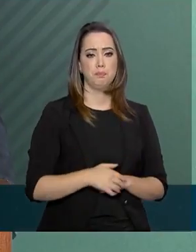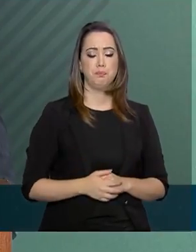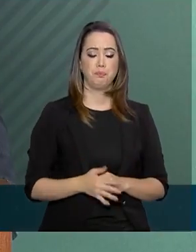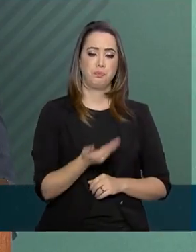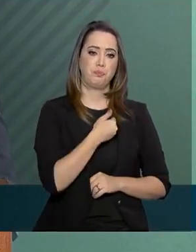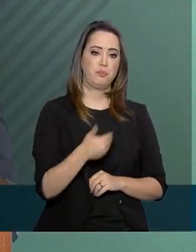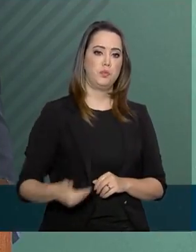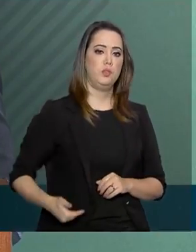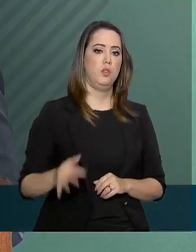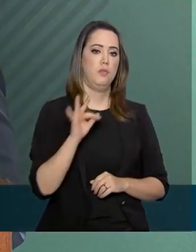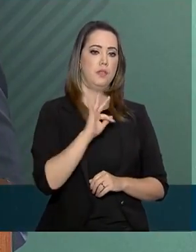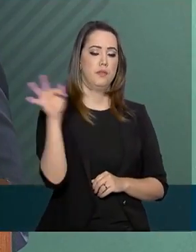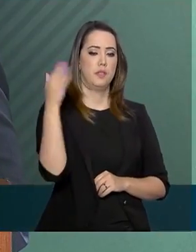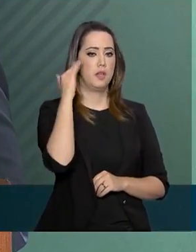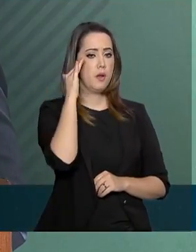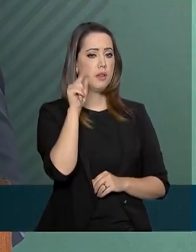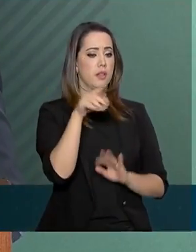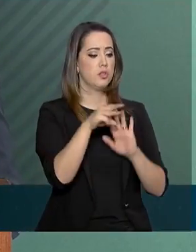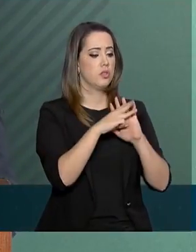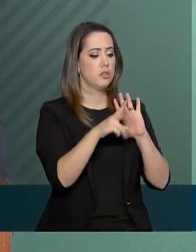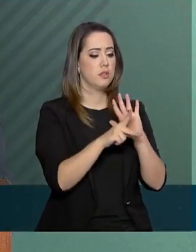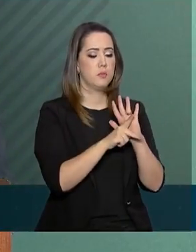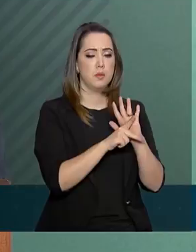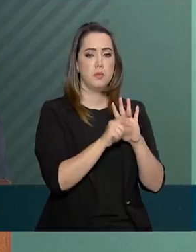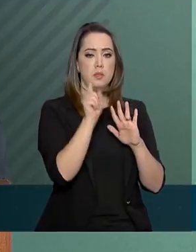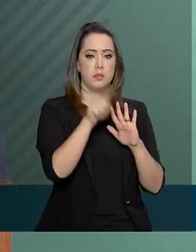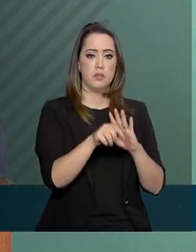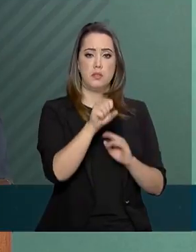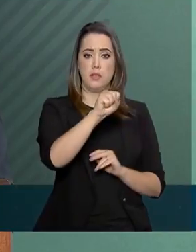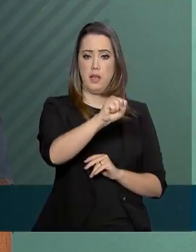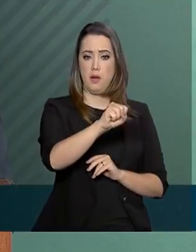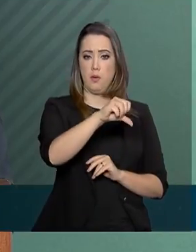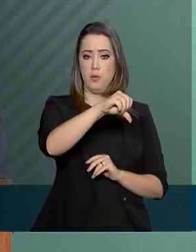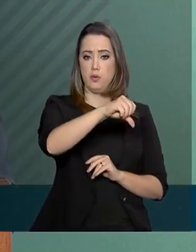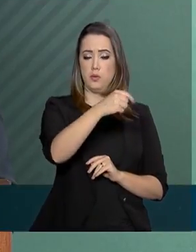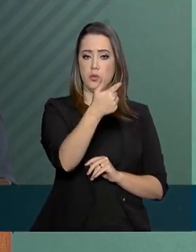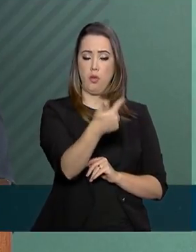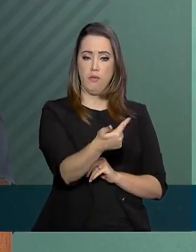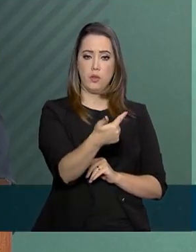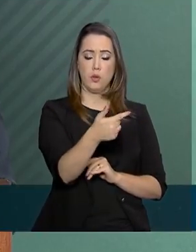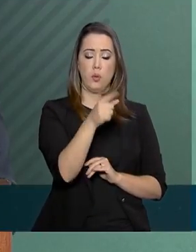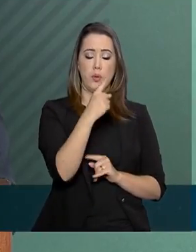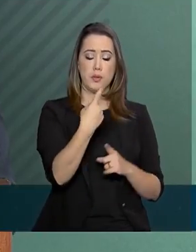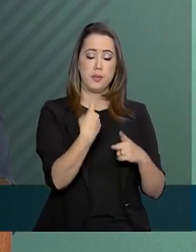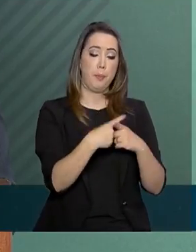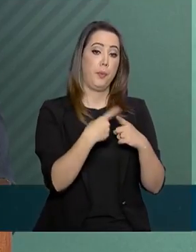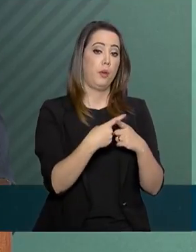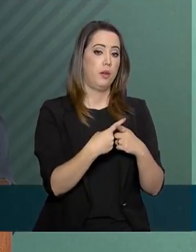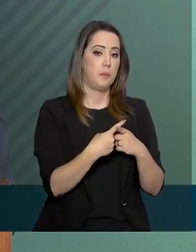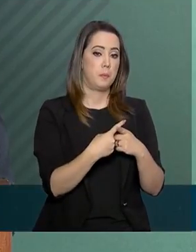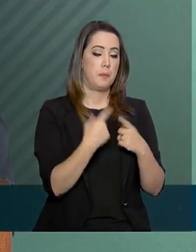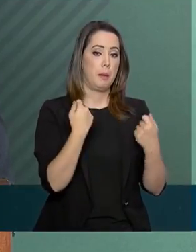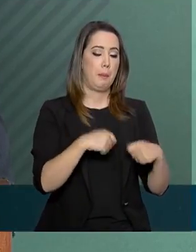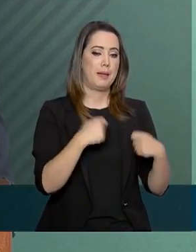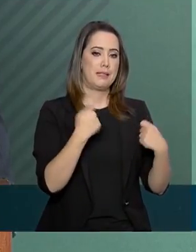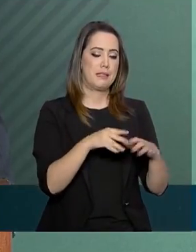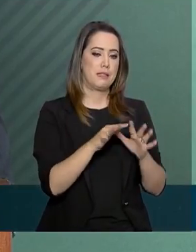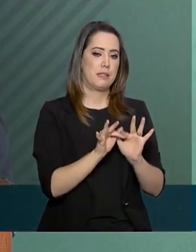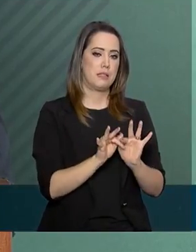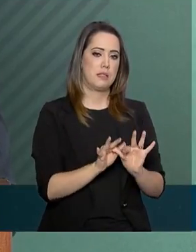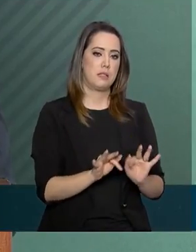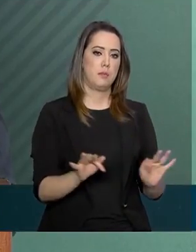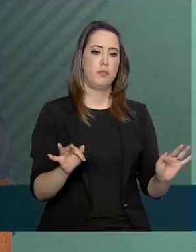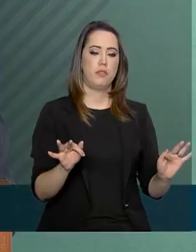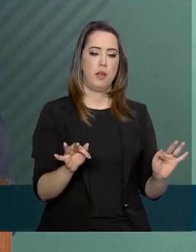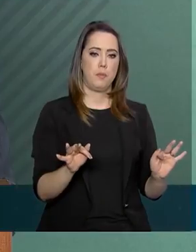entende que a edição desta medida provisória que a 892 se justifica pela necessidade de simplificação